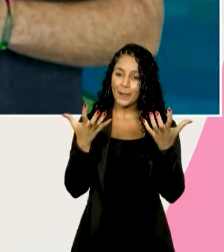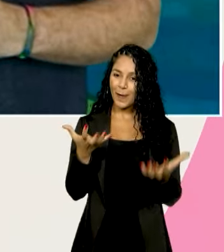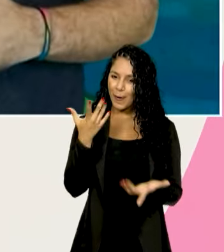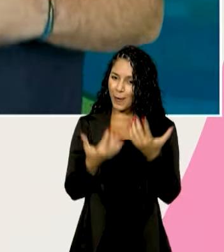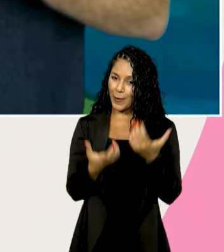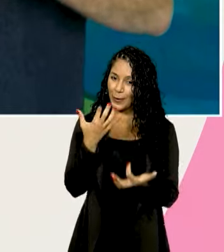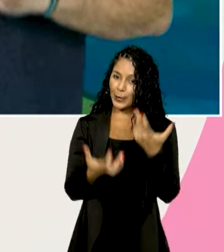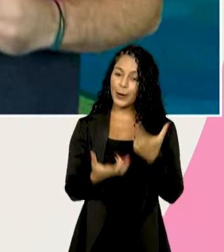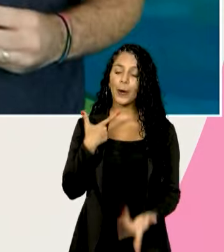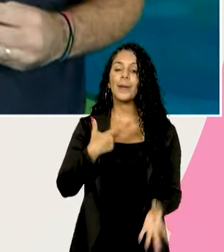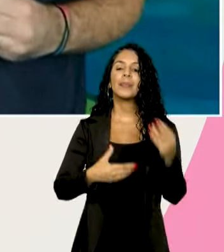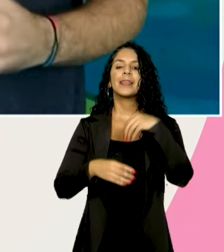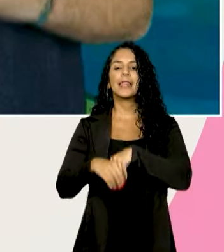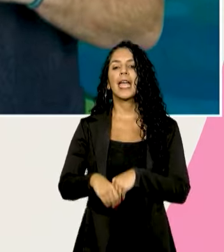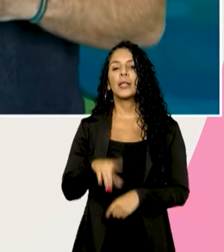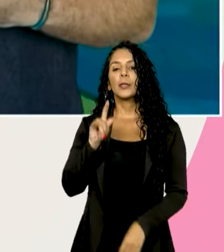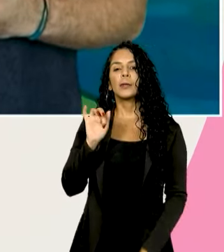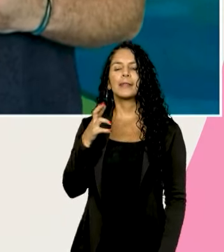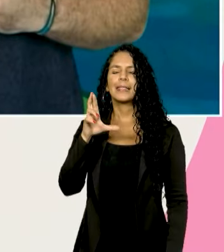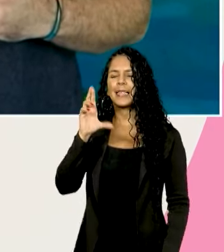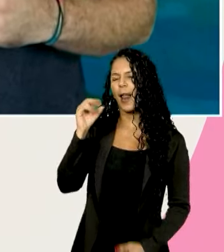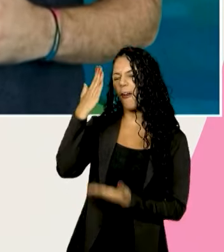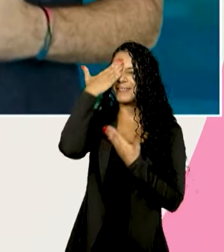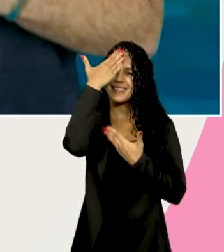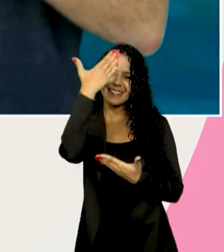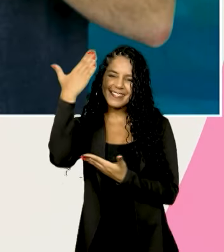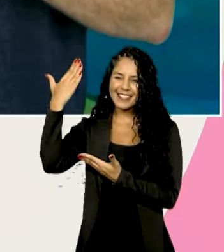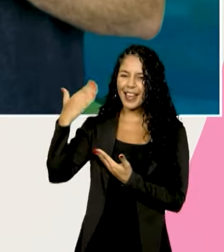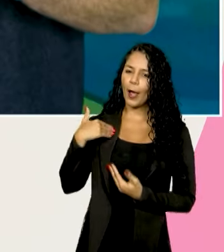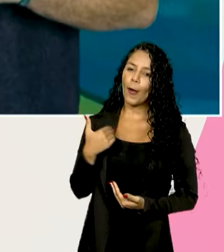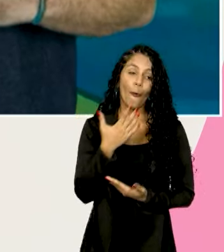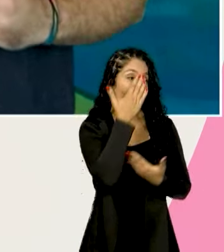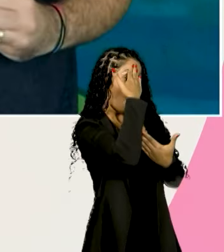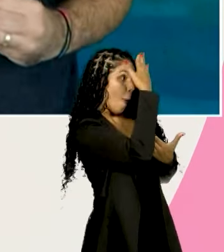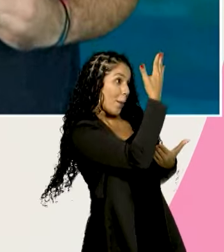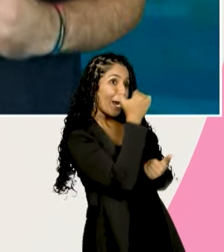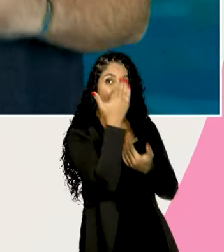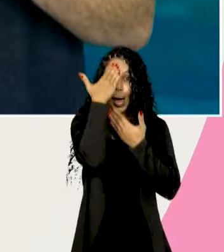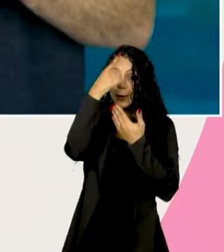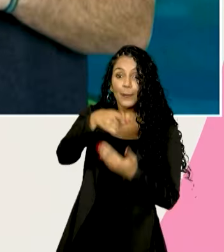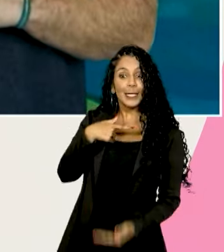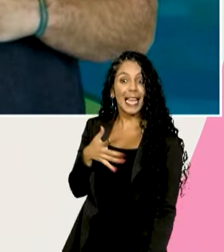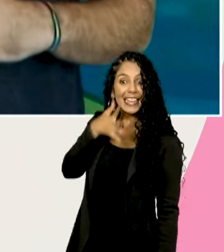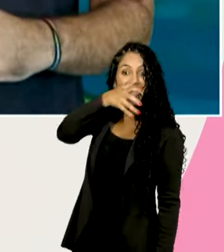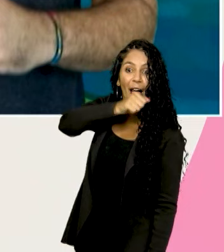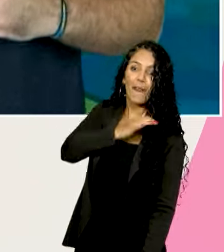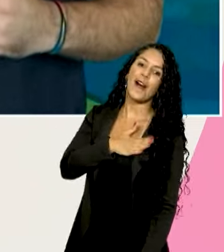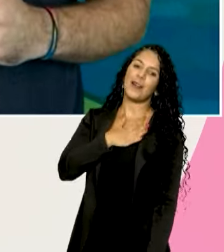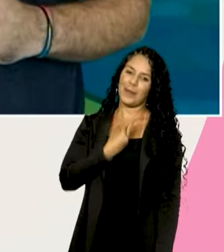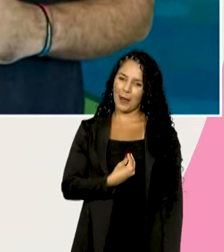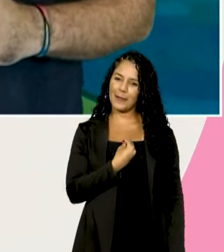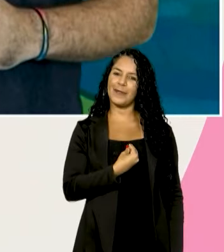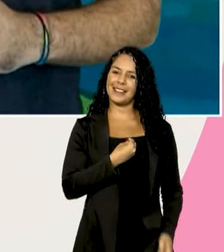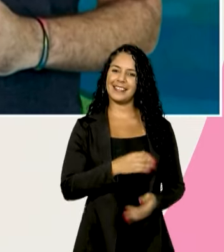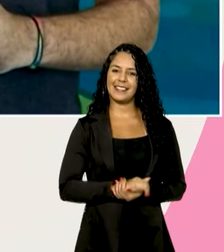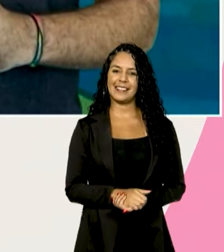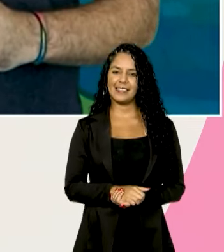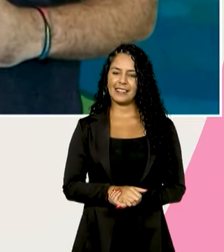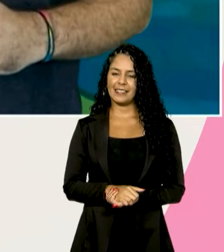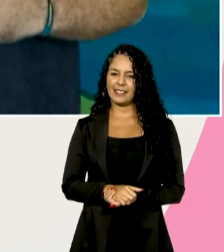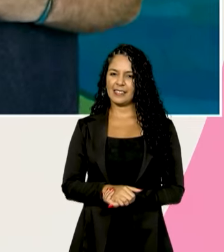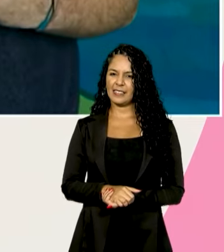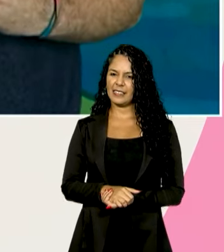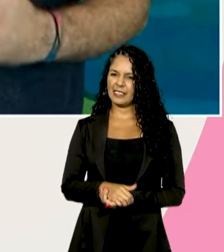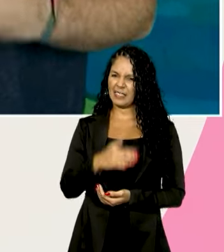de dentro, o dragão saiu todo agradecido. Obrigado, vocês salvaram a minha vida.